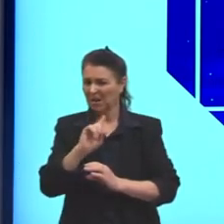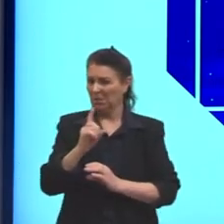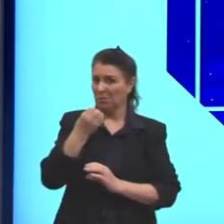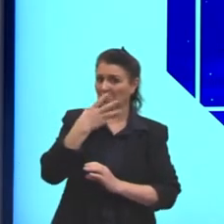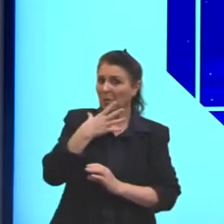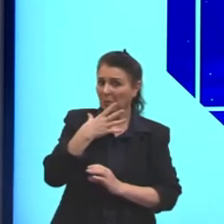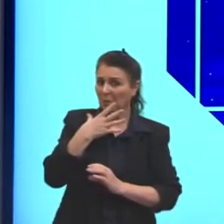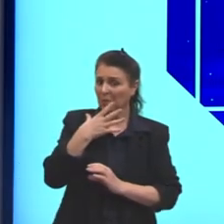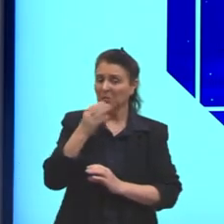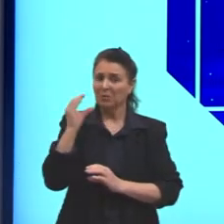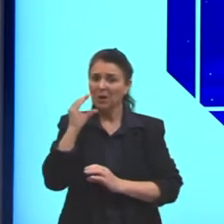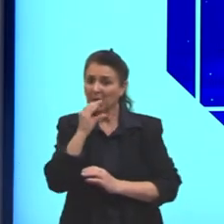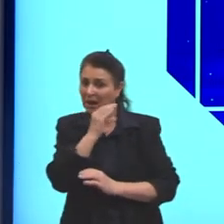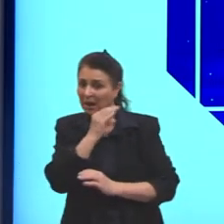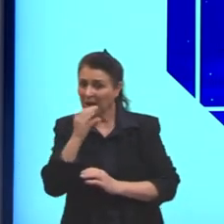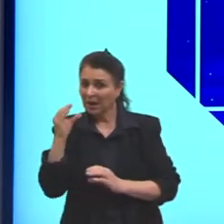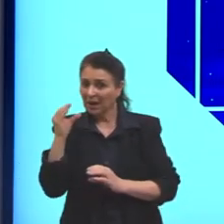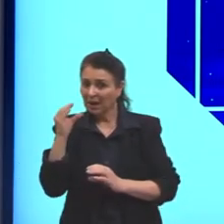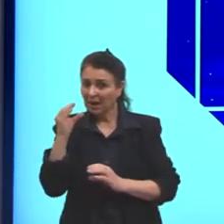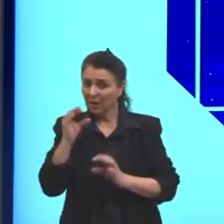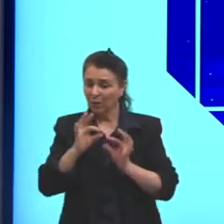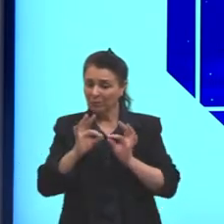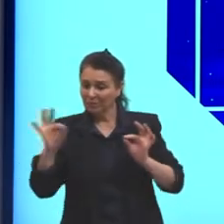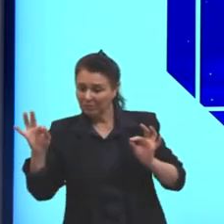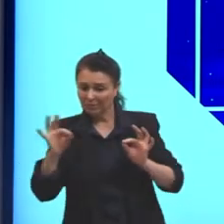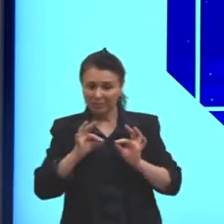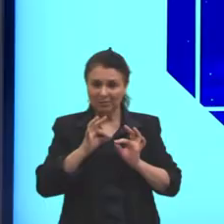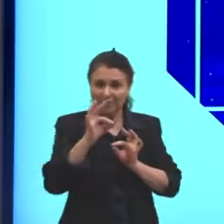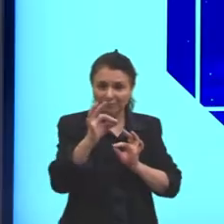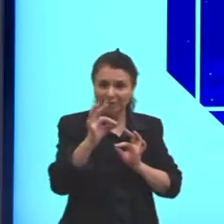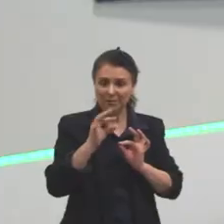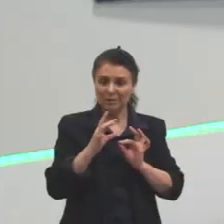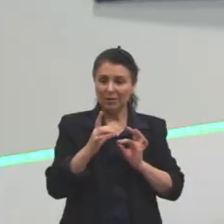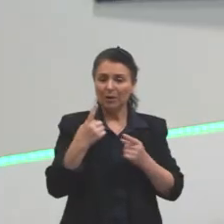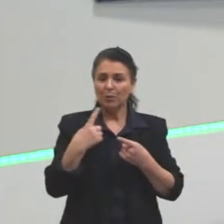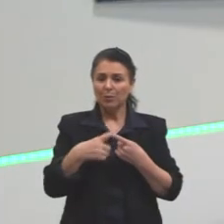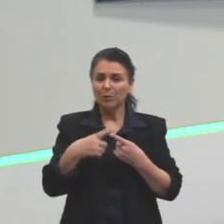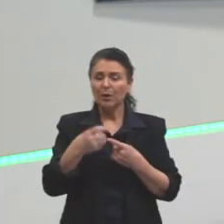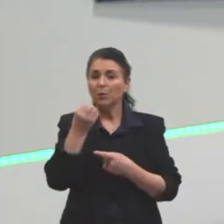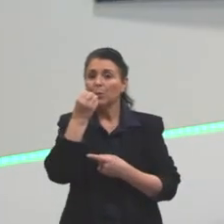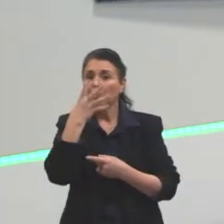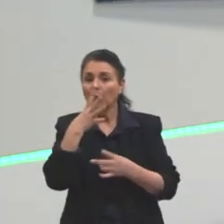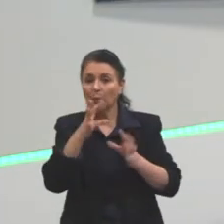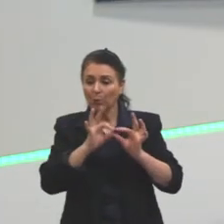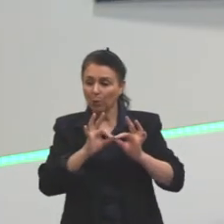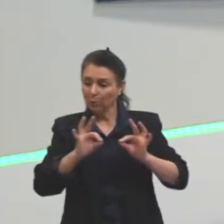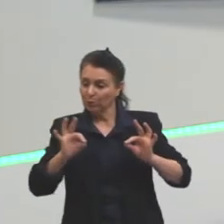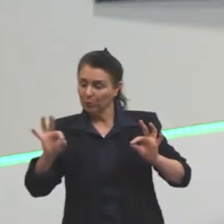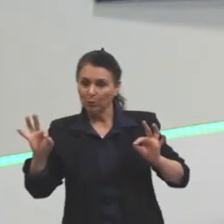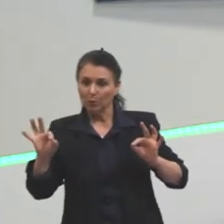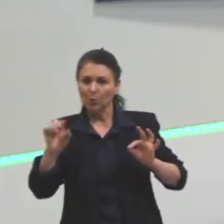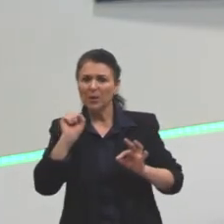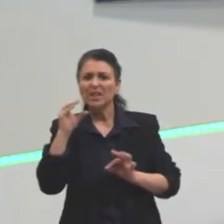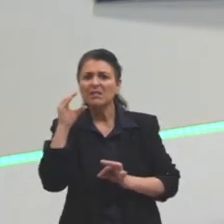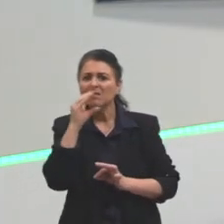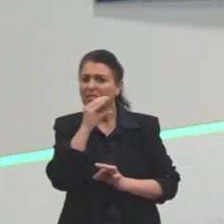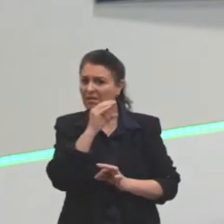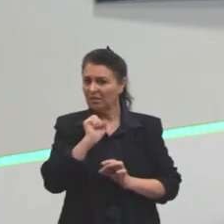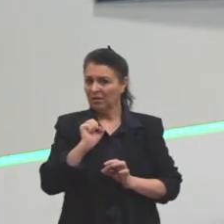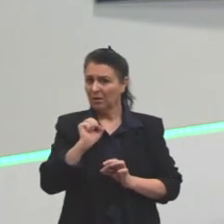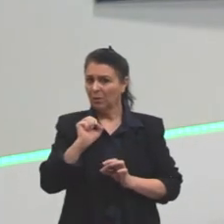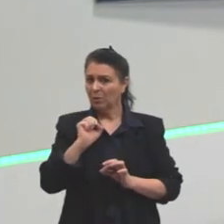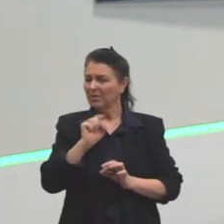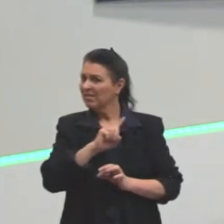átomos né que que acontece aqui porque geralmente tá os bons condutores de calor também são bons